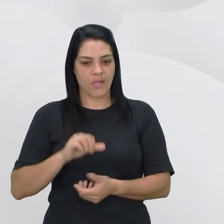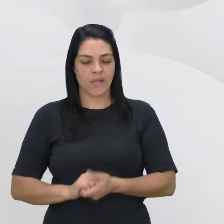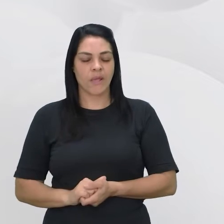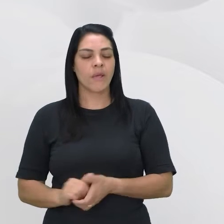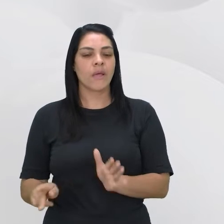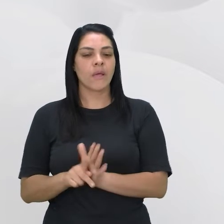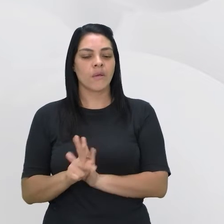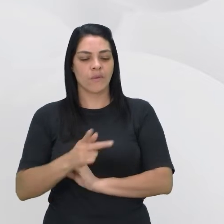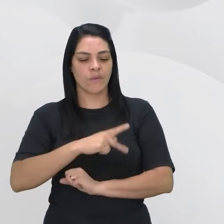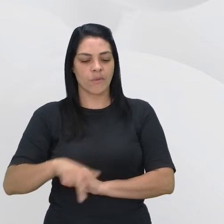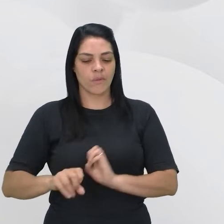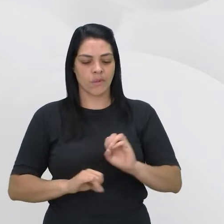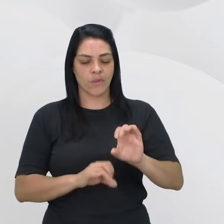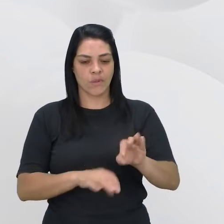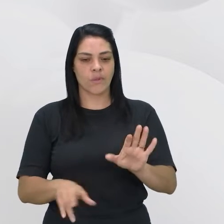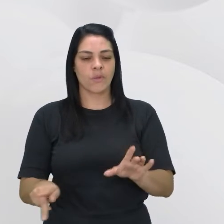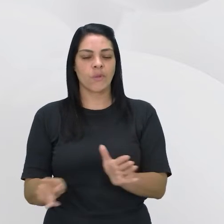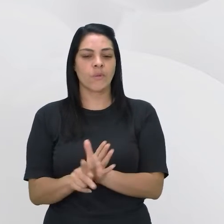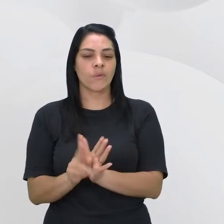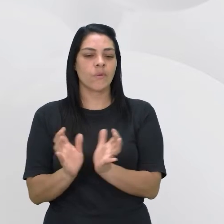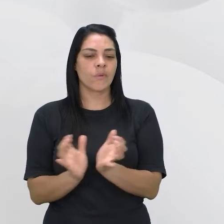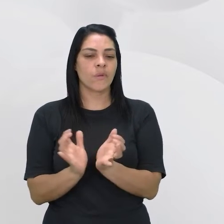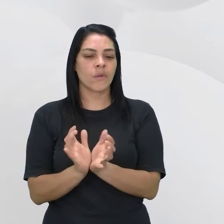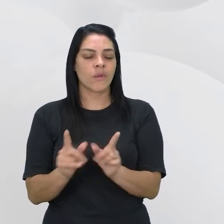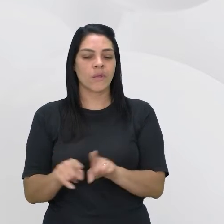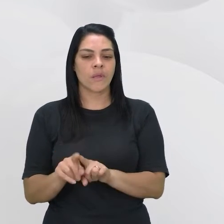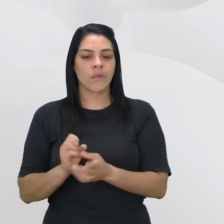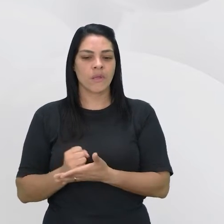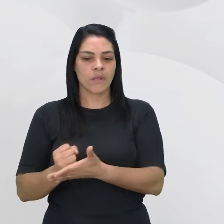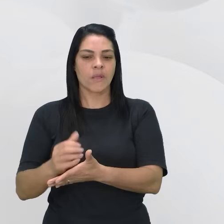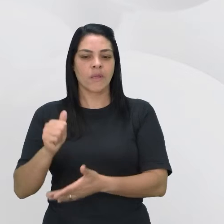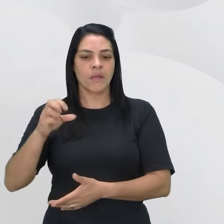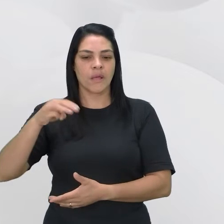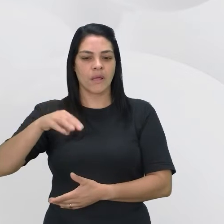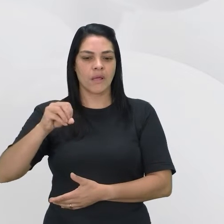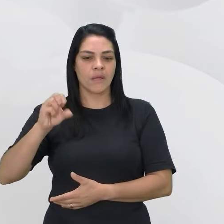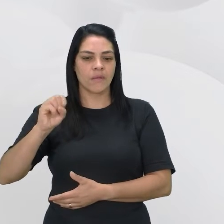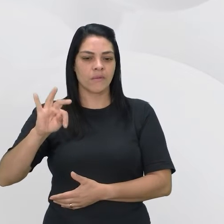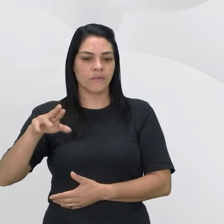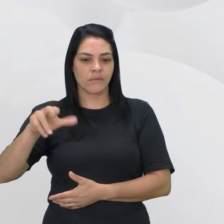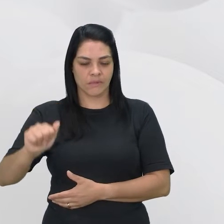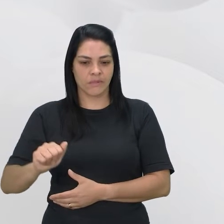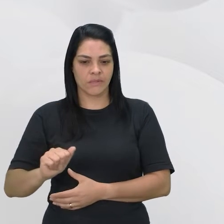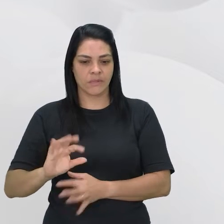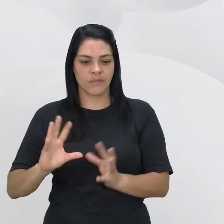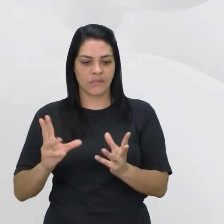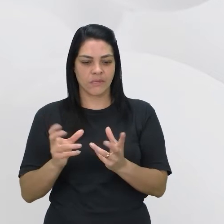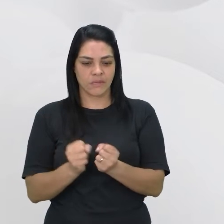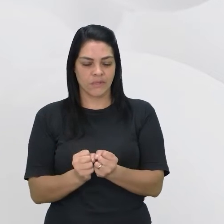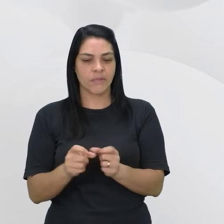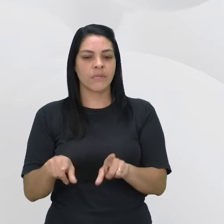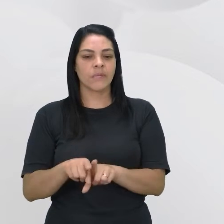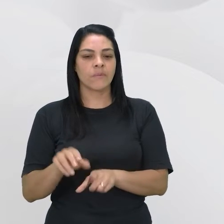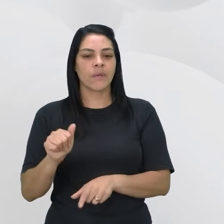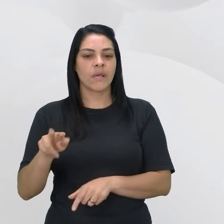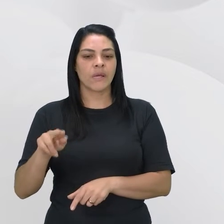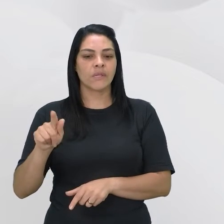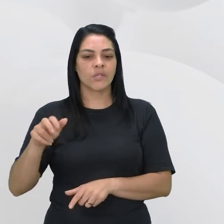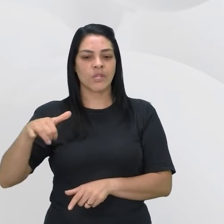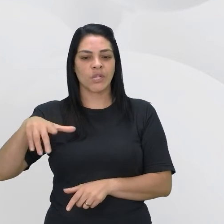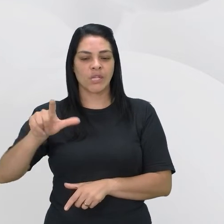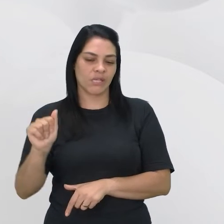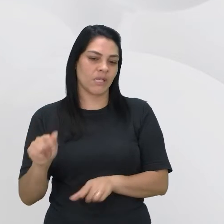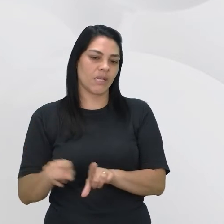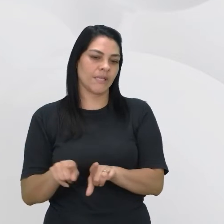nossa equipe. E a gente leva algumas amostras de argila, né, que é um componente do solo, e encerra